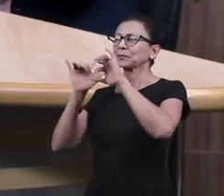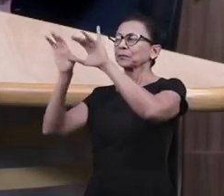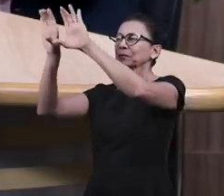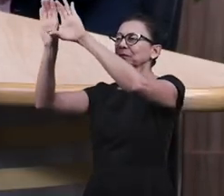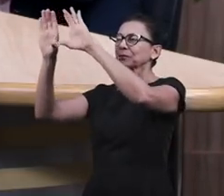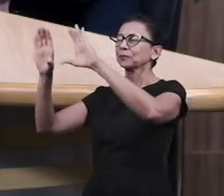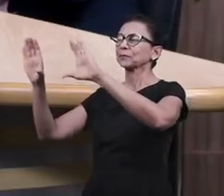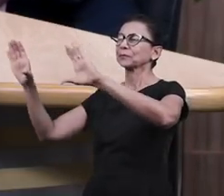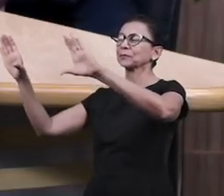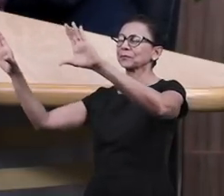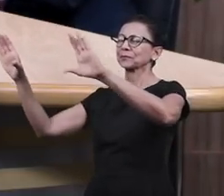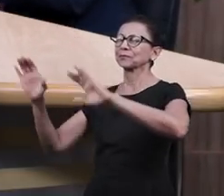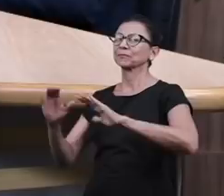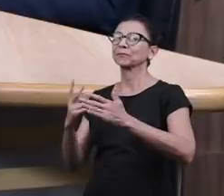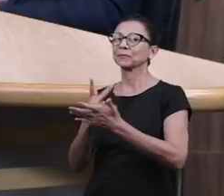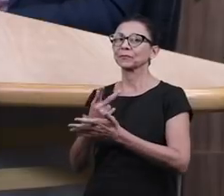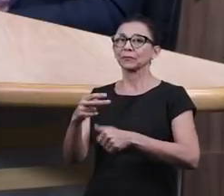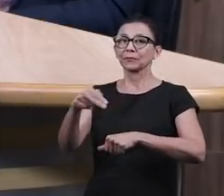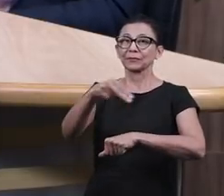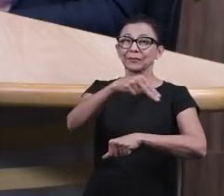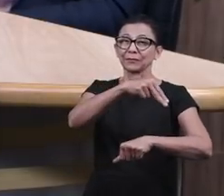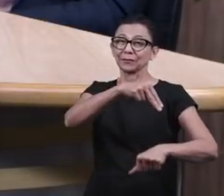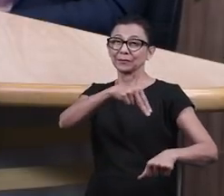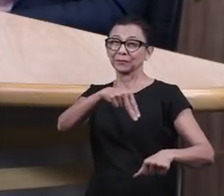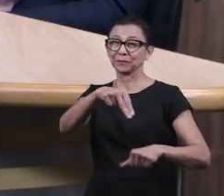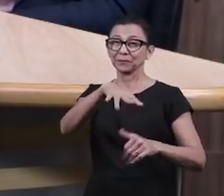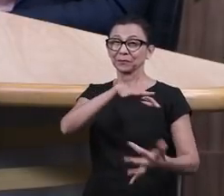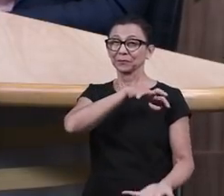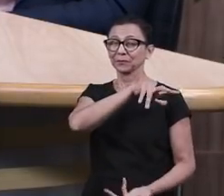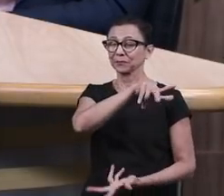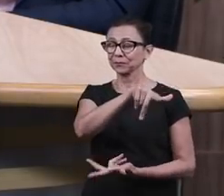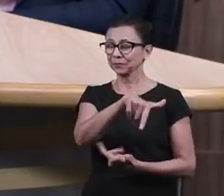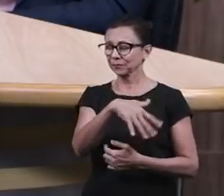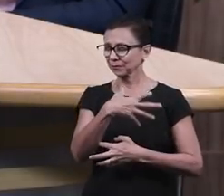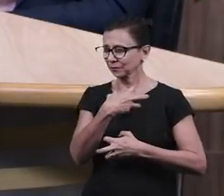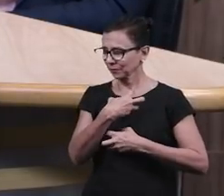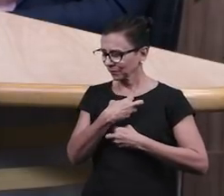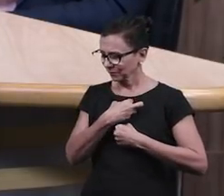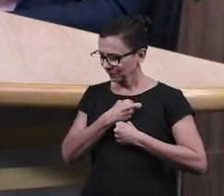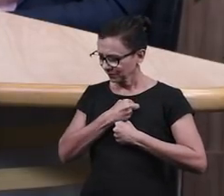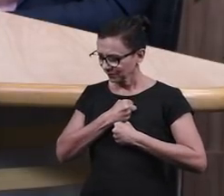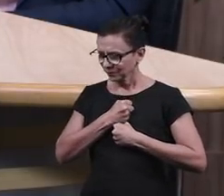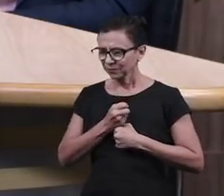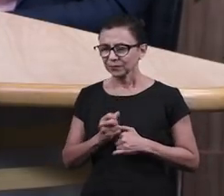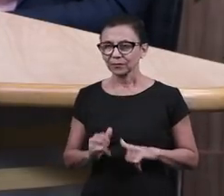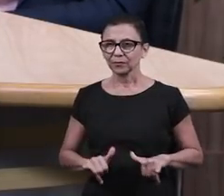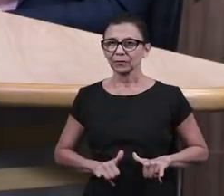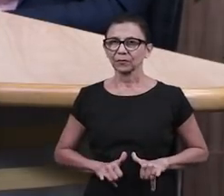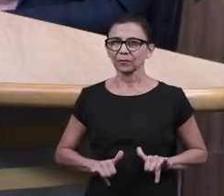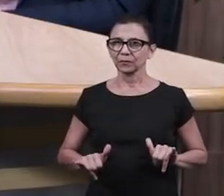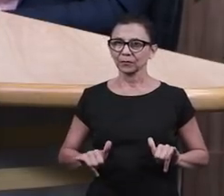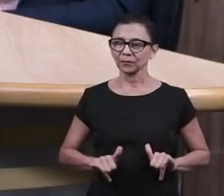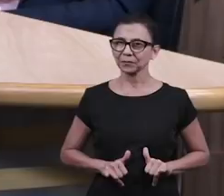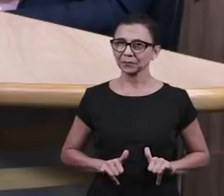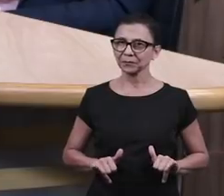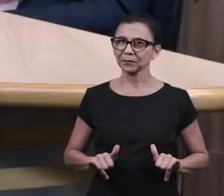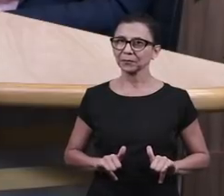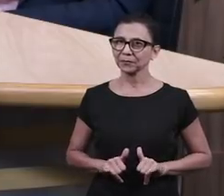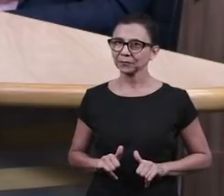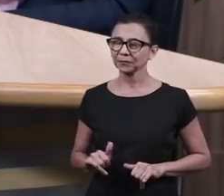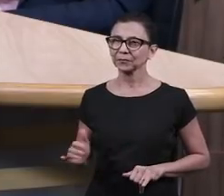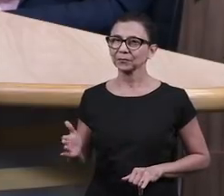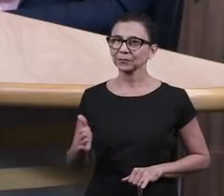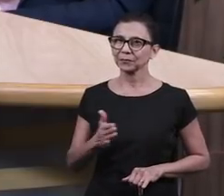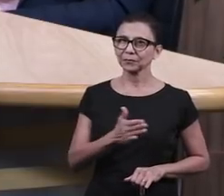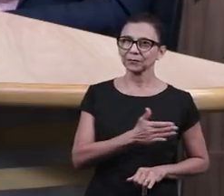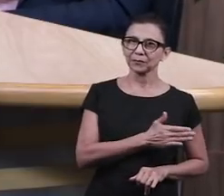e a angústia, que vai ser a grande tribulação. Israel sai com o primogênito vivo, É o